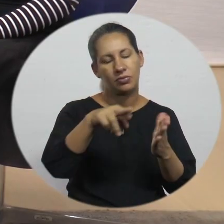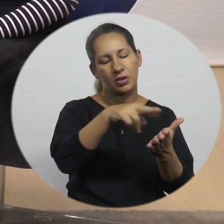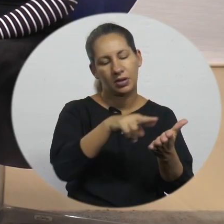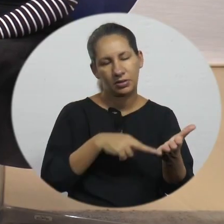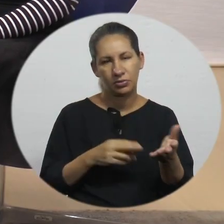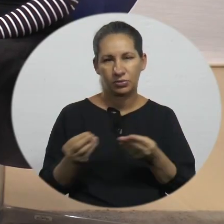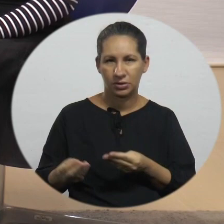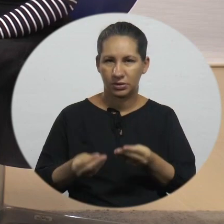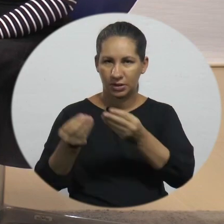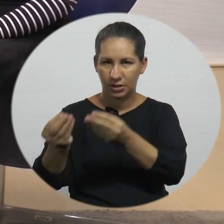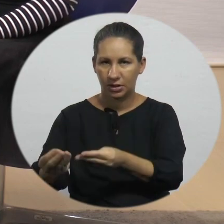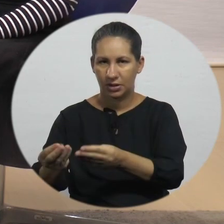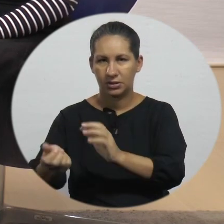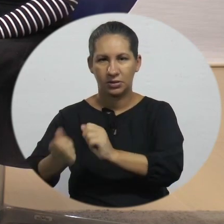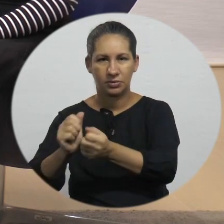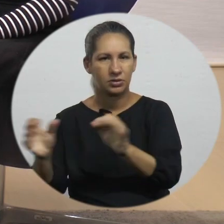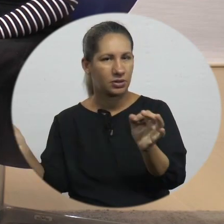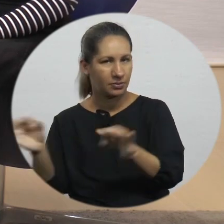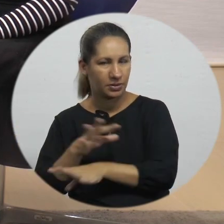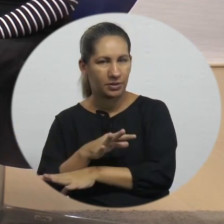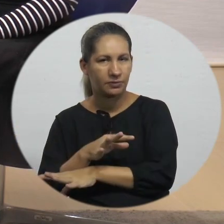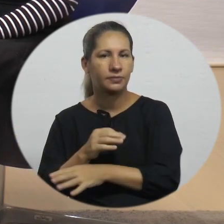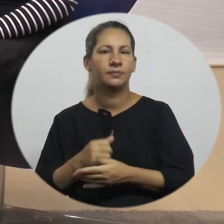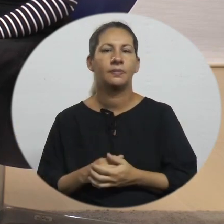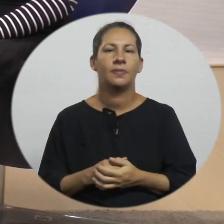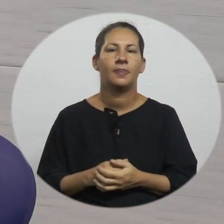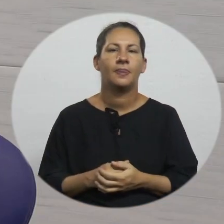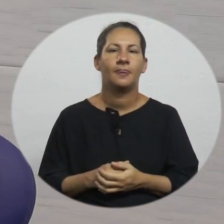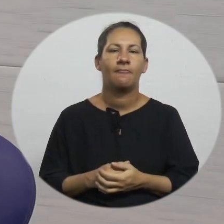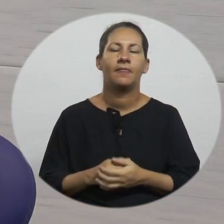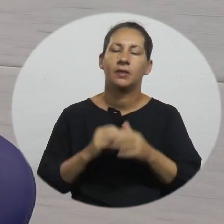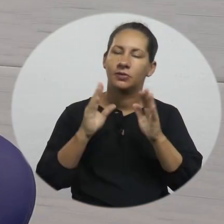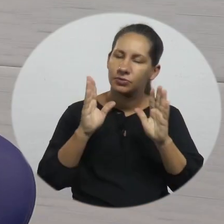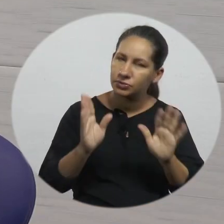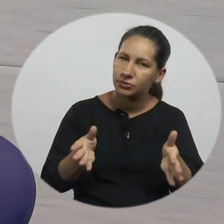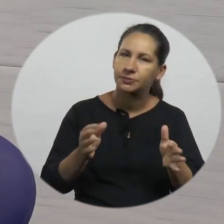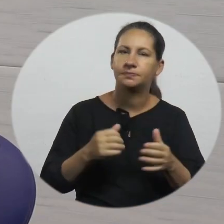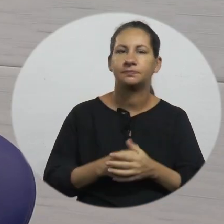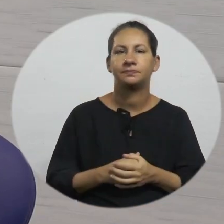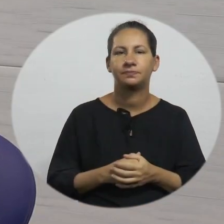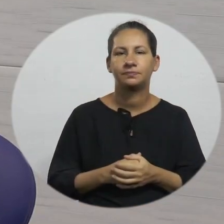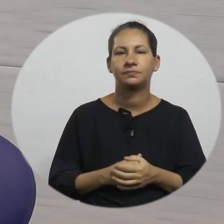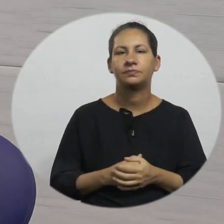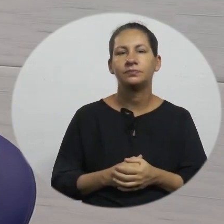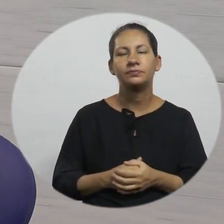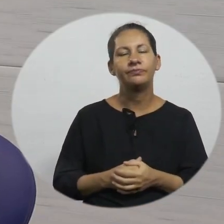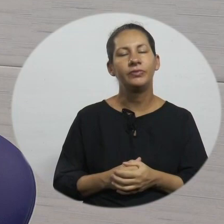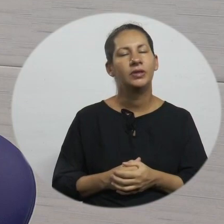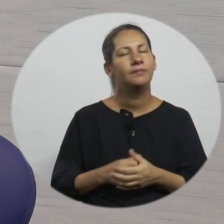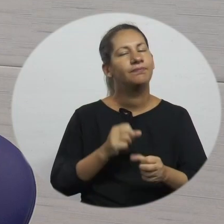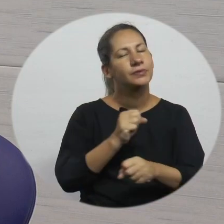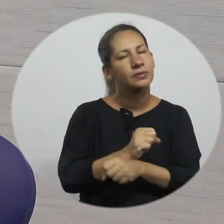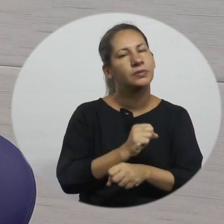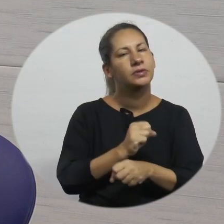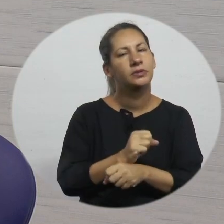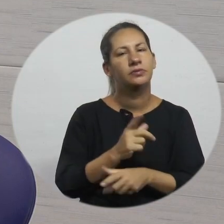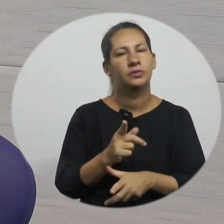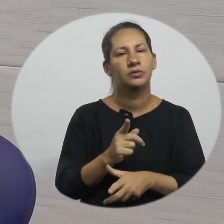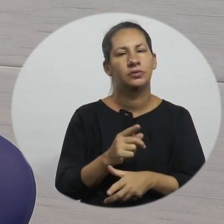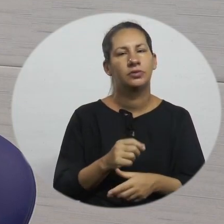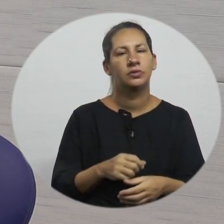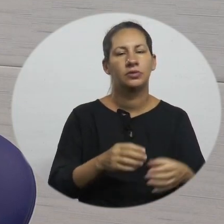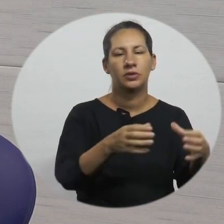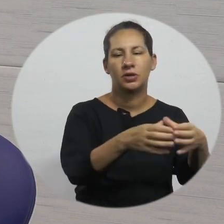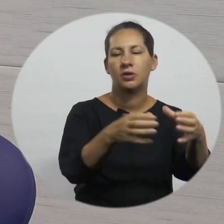relatório, a administração encerrava a atuação do grupo. Então, já numa nova perspectiva, a gente